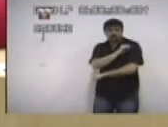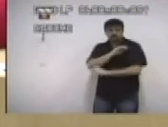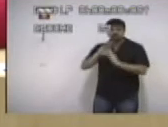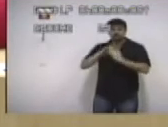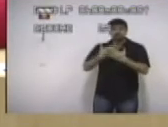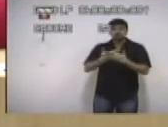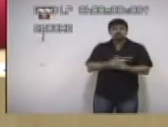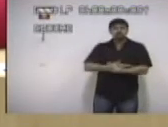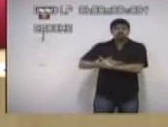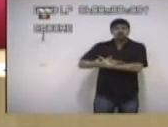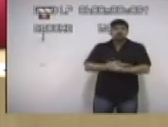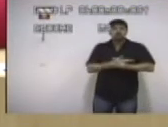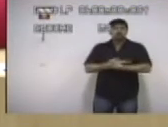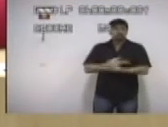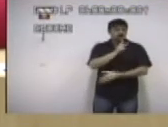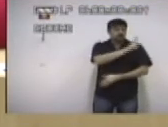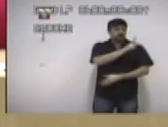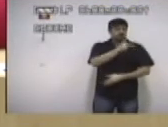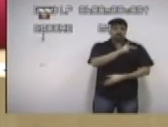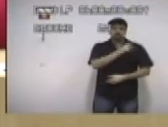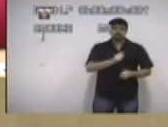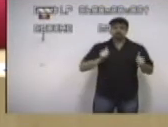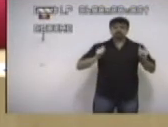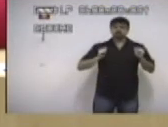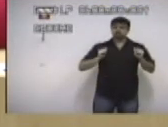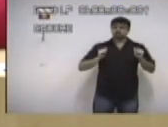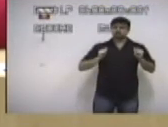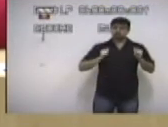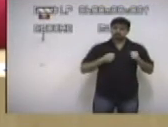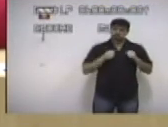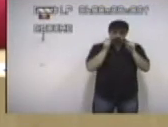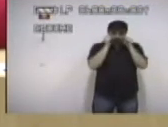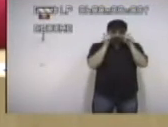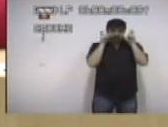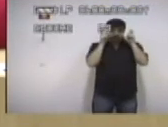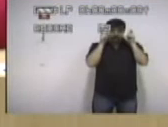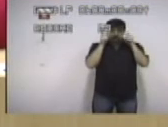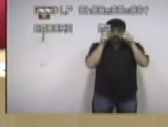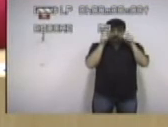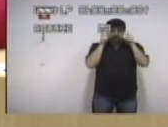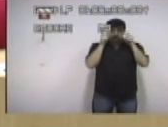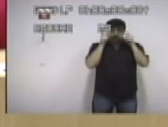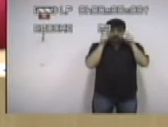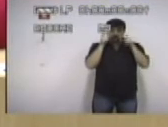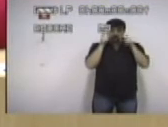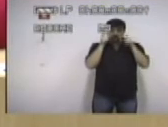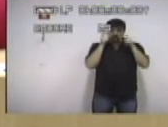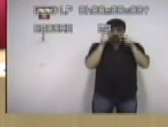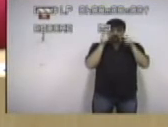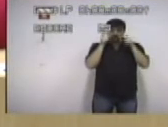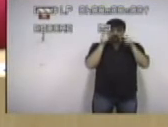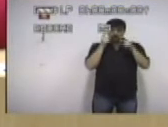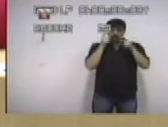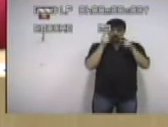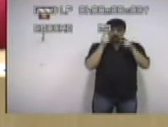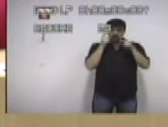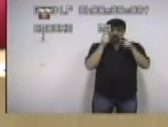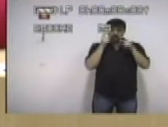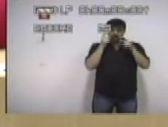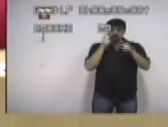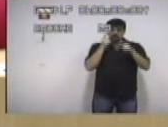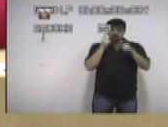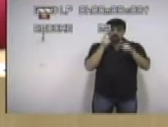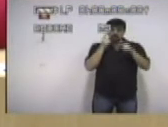se foi administração anterior mas o que chama atenção é a contrariedades a LDB